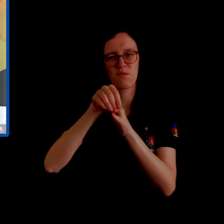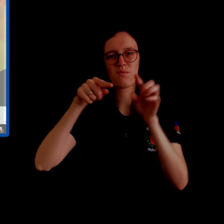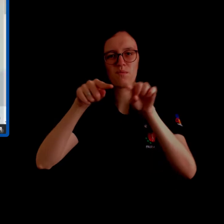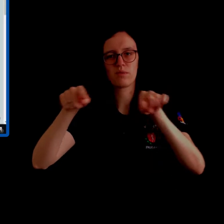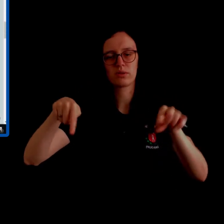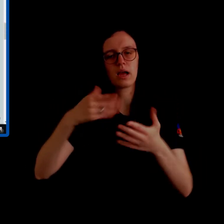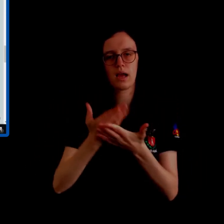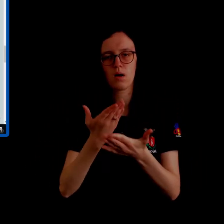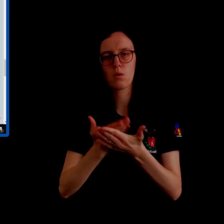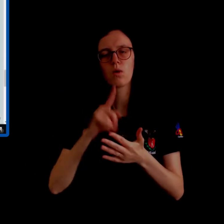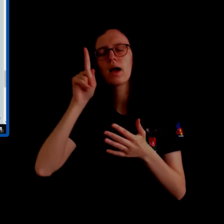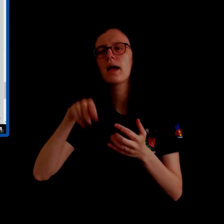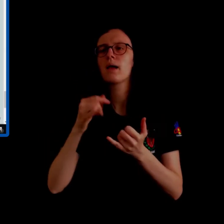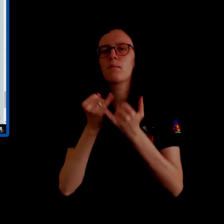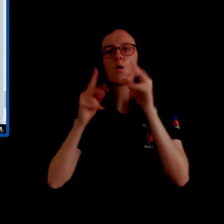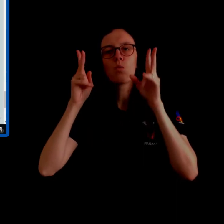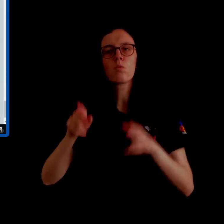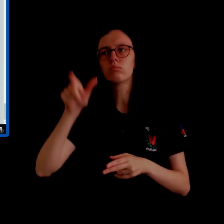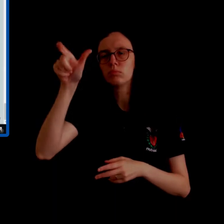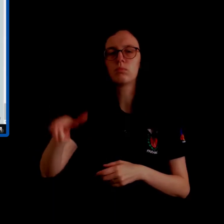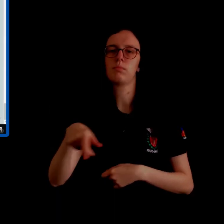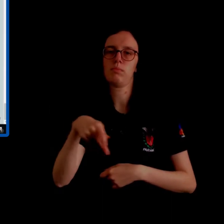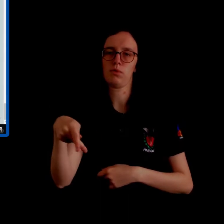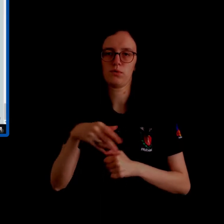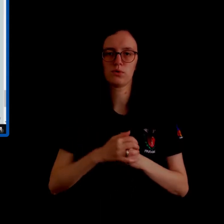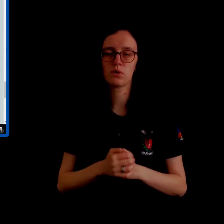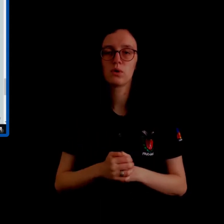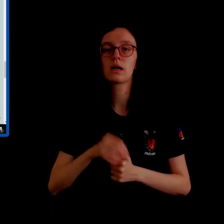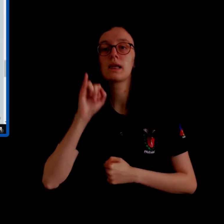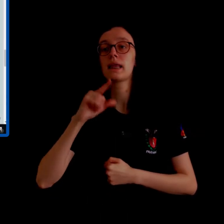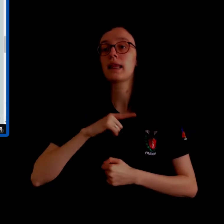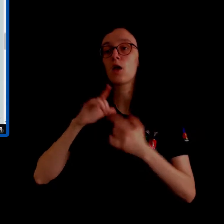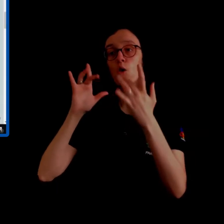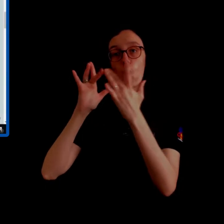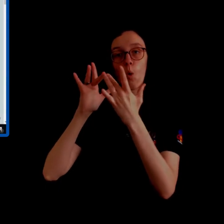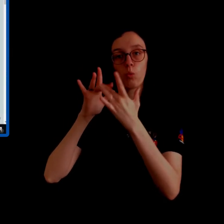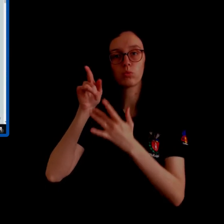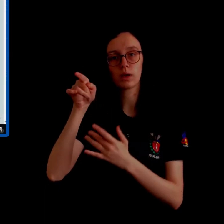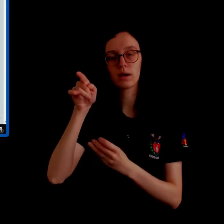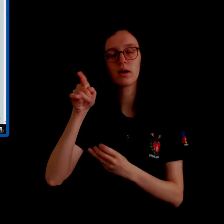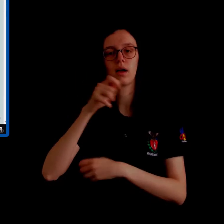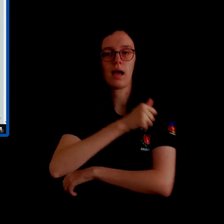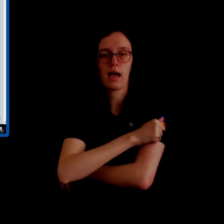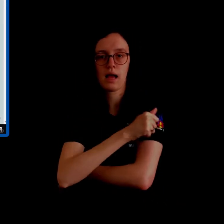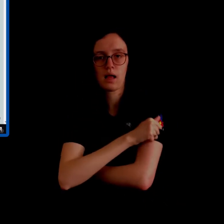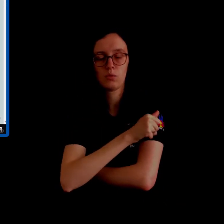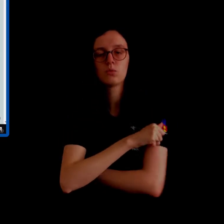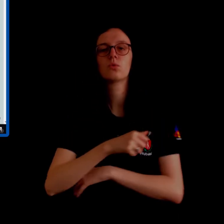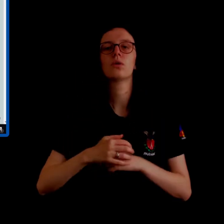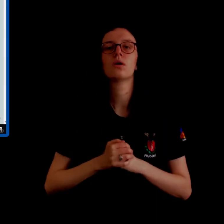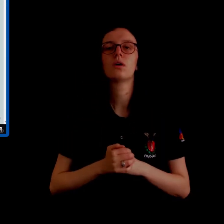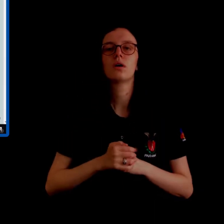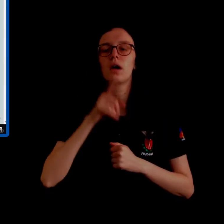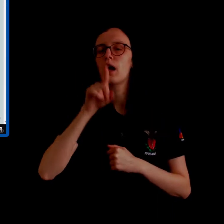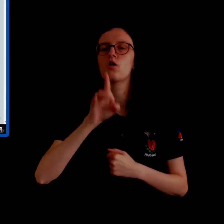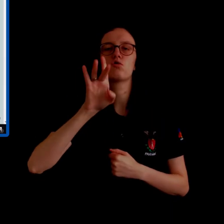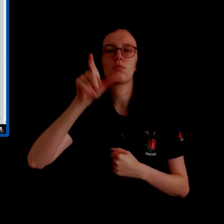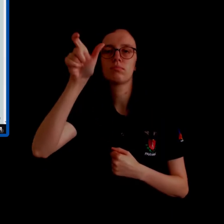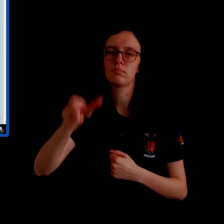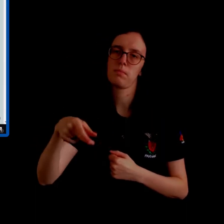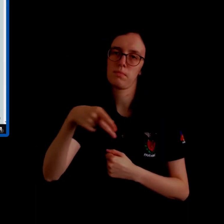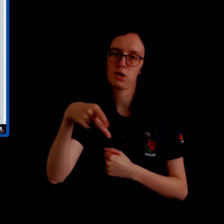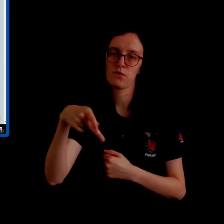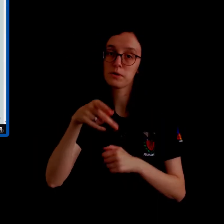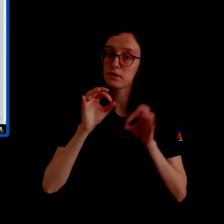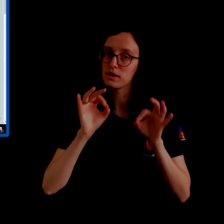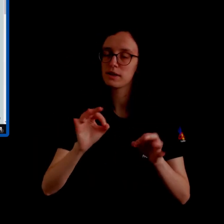como se fosse o próprio professor. Então, quem tem contato com o aluno é apenas o professor, tá